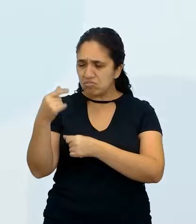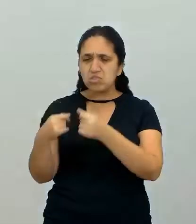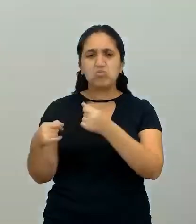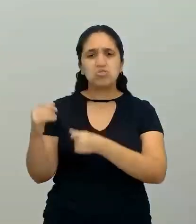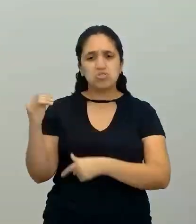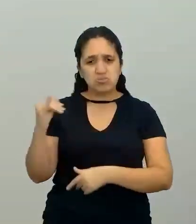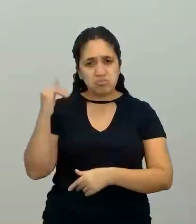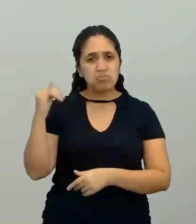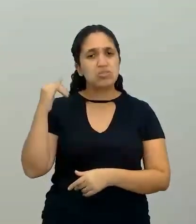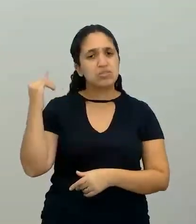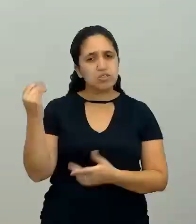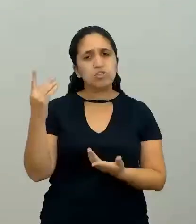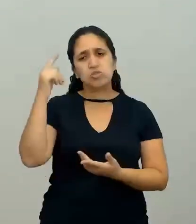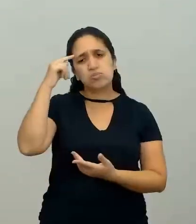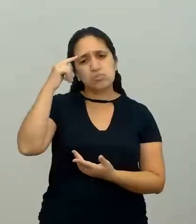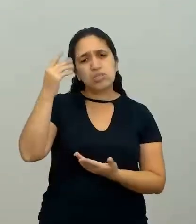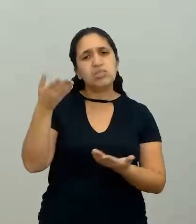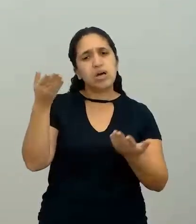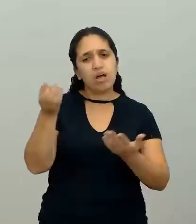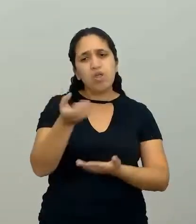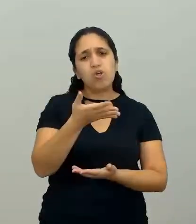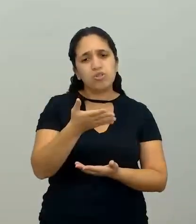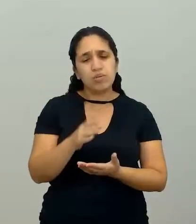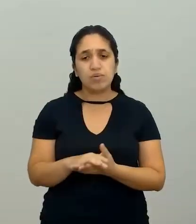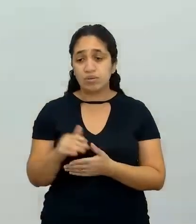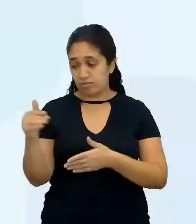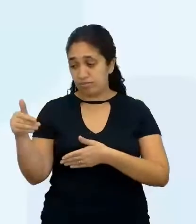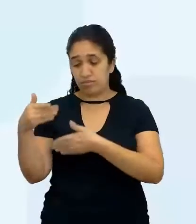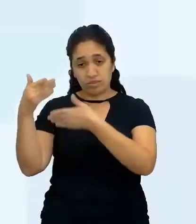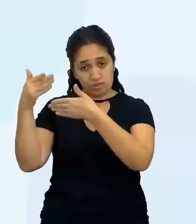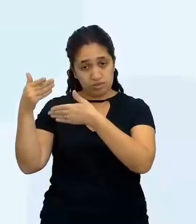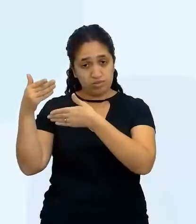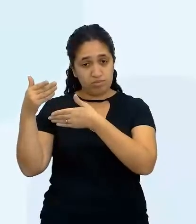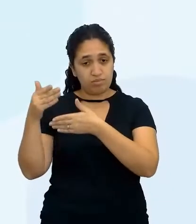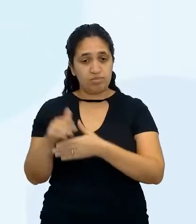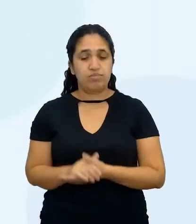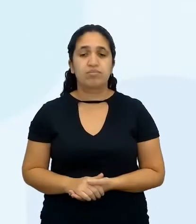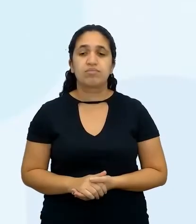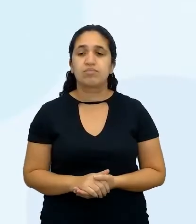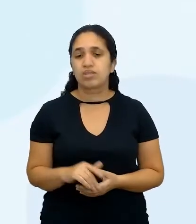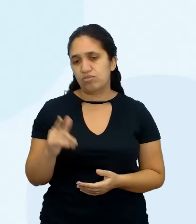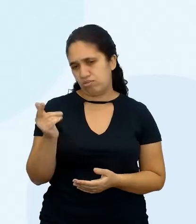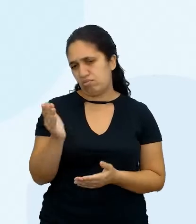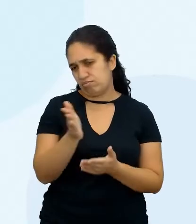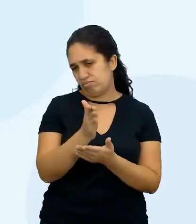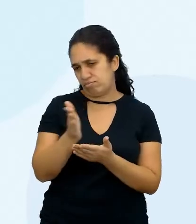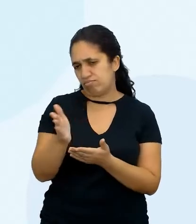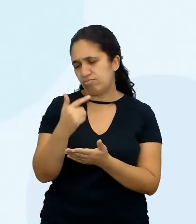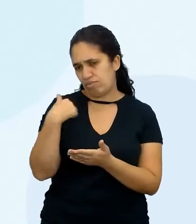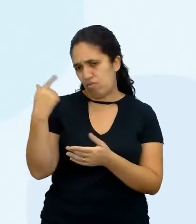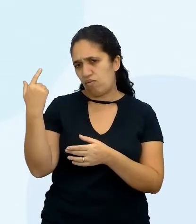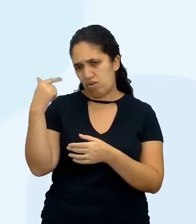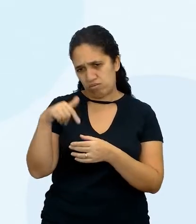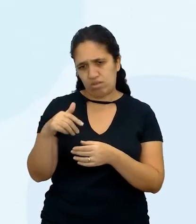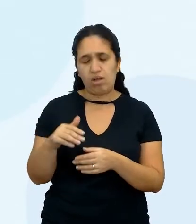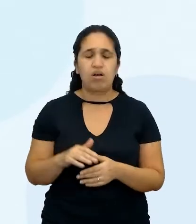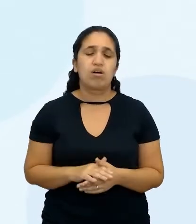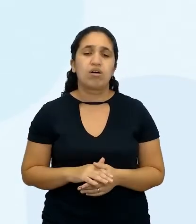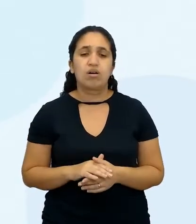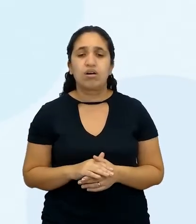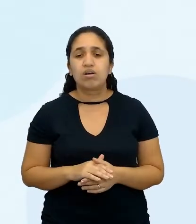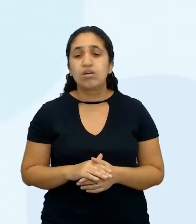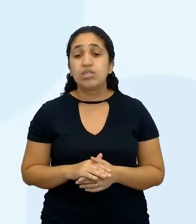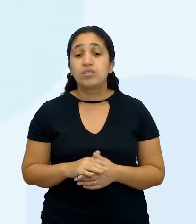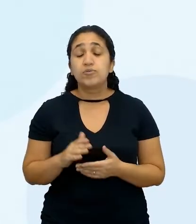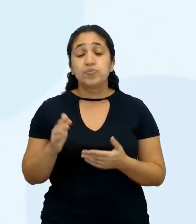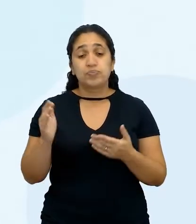o pensamento contemporâneo. Desculpa, eu vou continuar o slide, né, que eu fiz uma pequena digressão aqui, mas eu vou voltar nele.